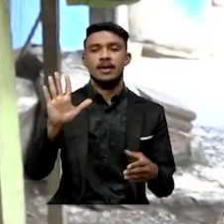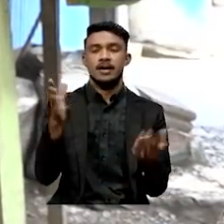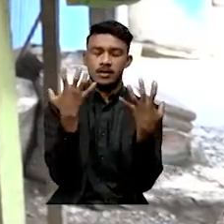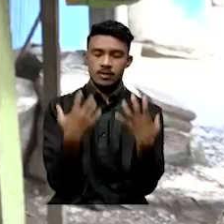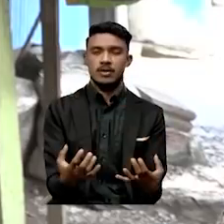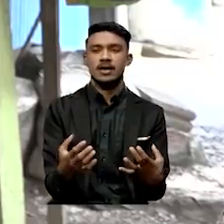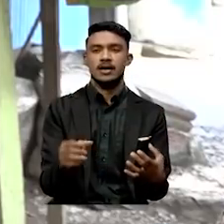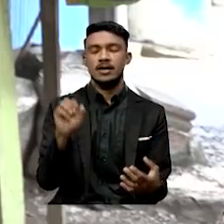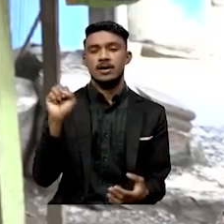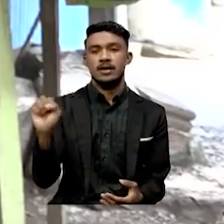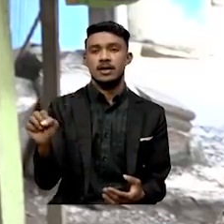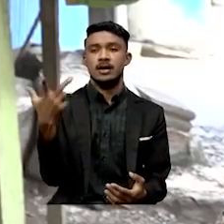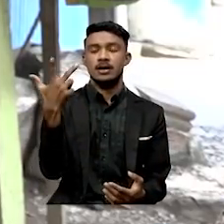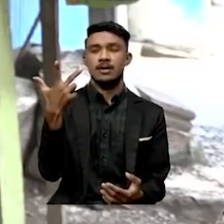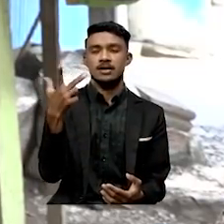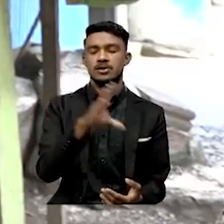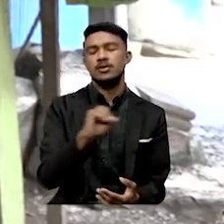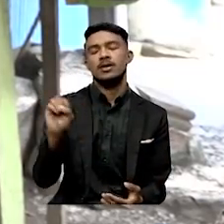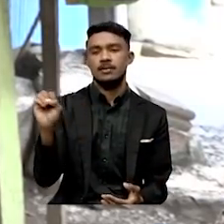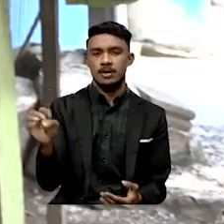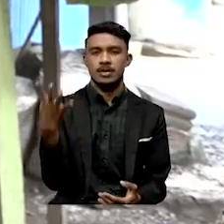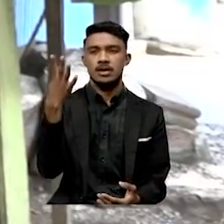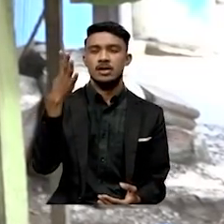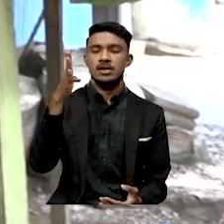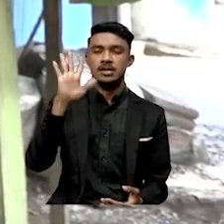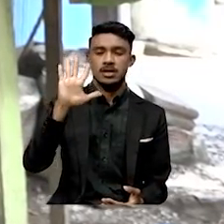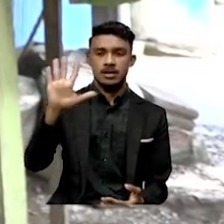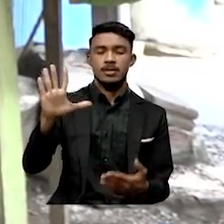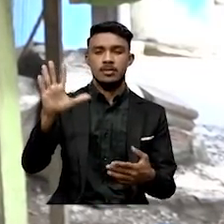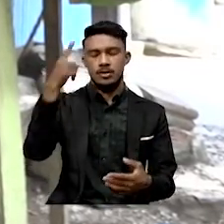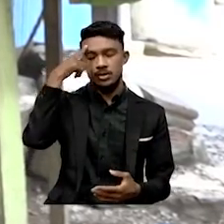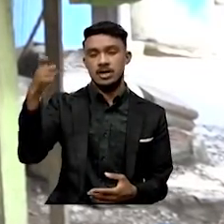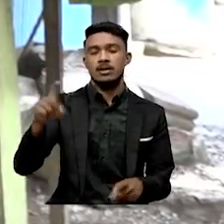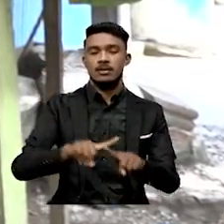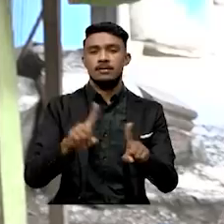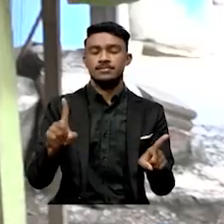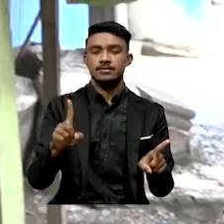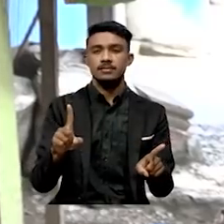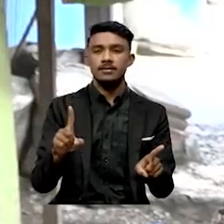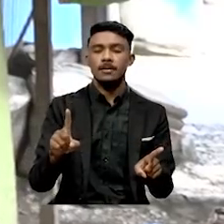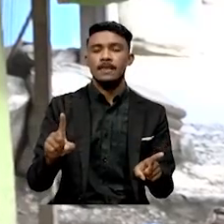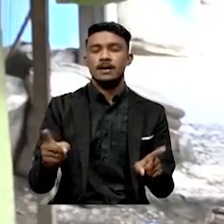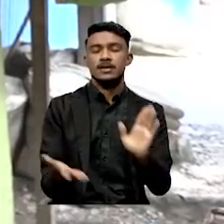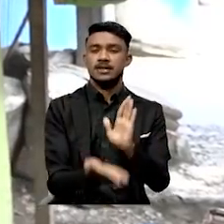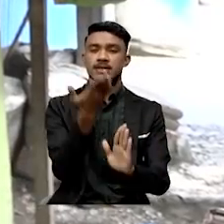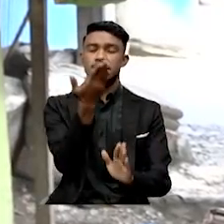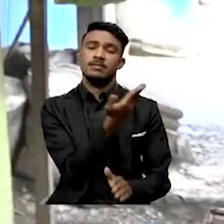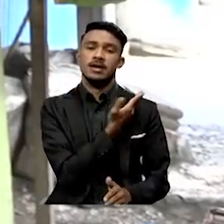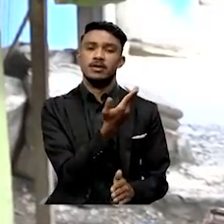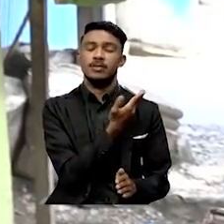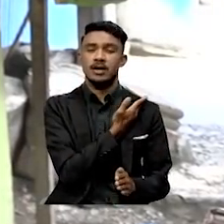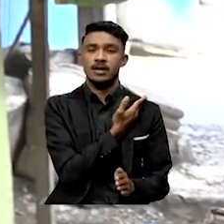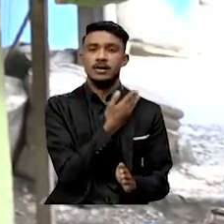si paham 14 14,50 sen. Ini boleh saya normal tu. So saya makan peminan. Okay, mantulung, mantulung mak